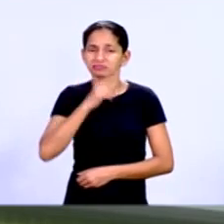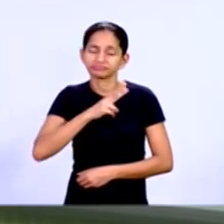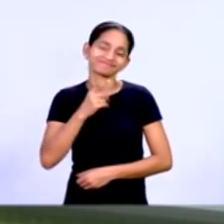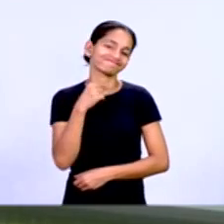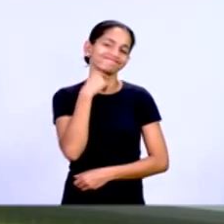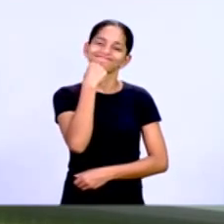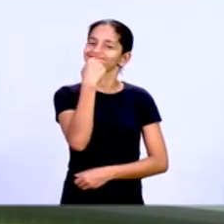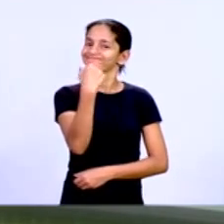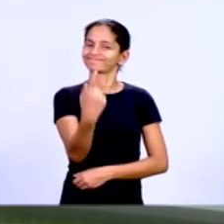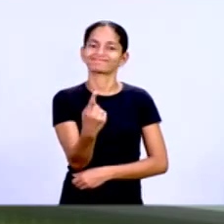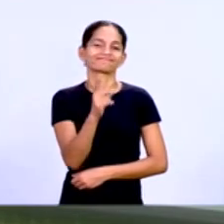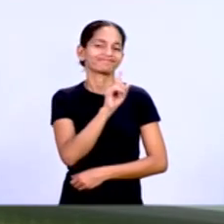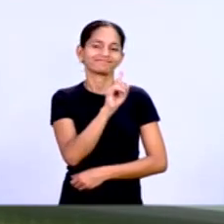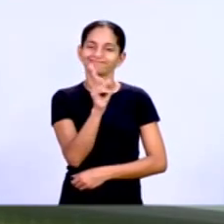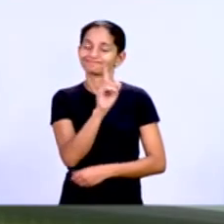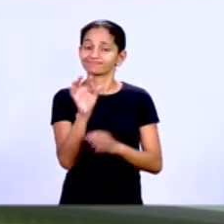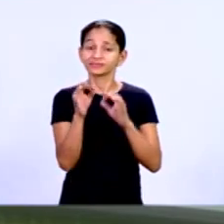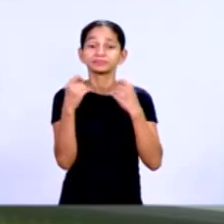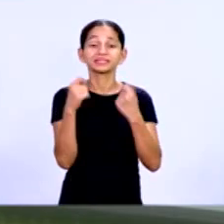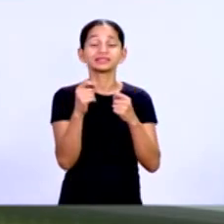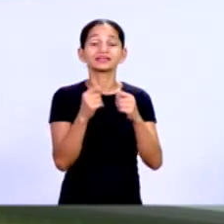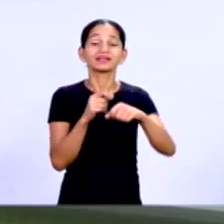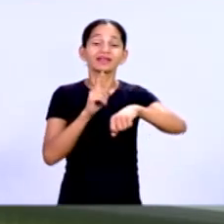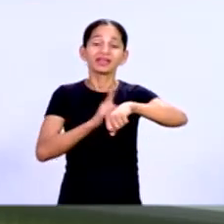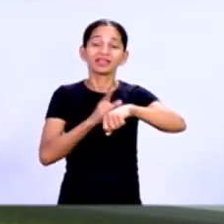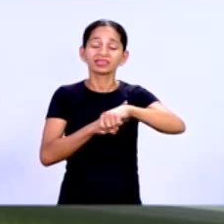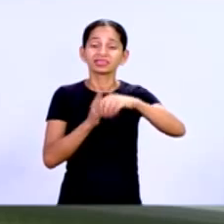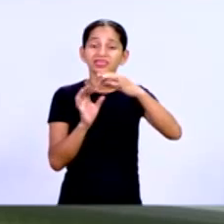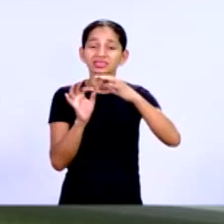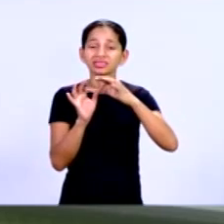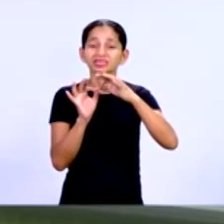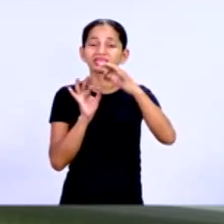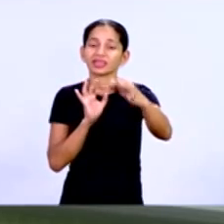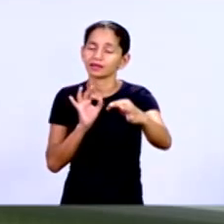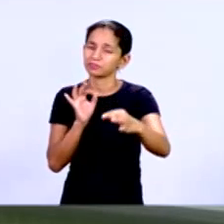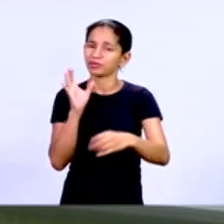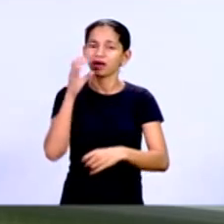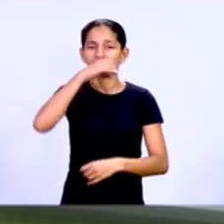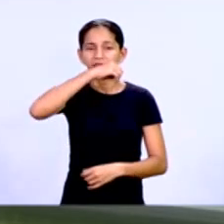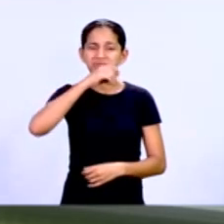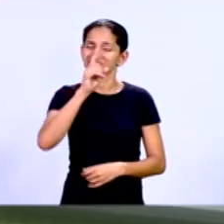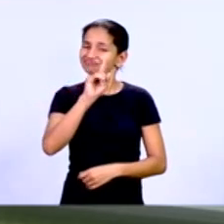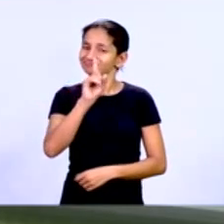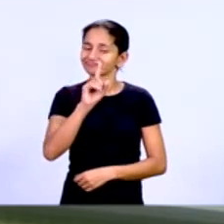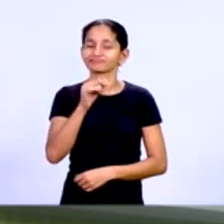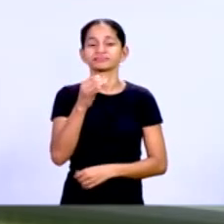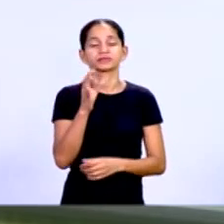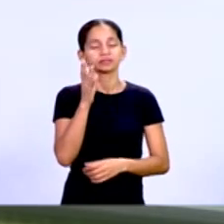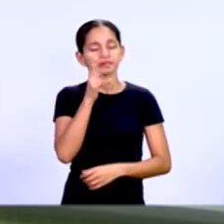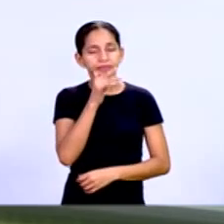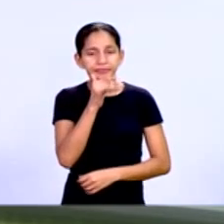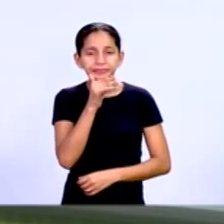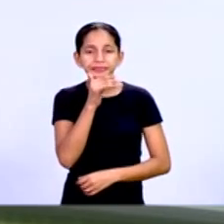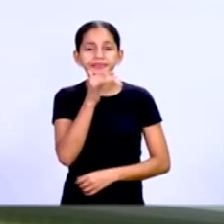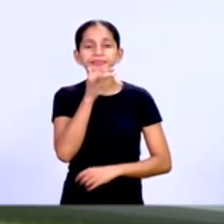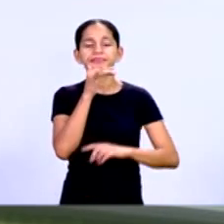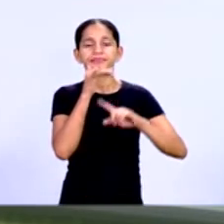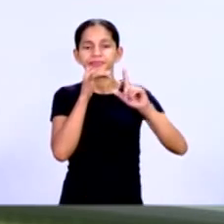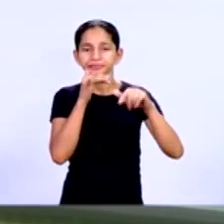para quem não tem pressa de resgate. É um mercado de risco. Agora, grandes empresas, boas